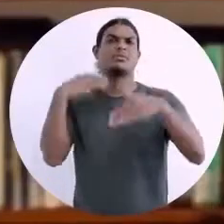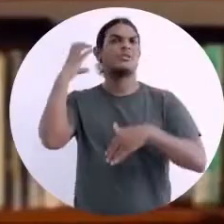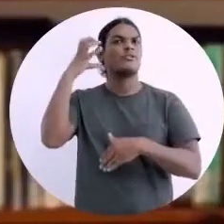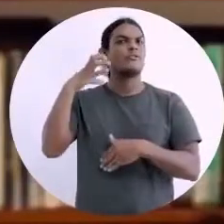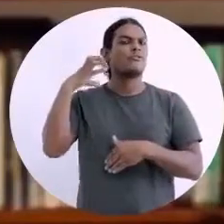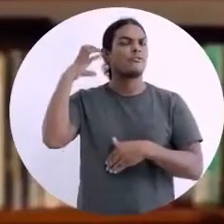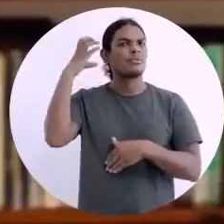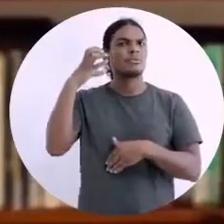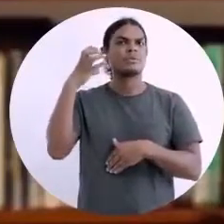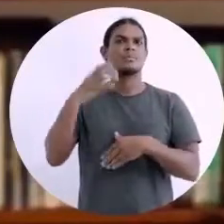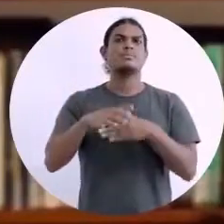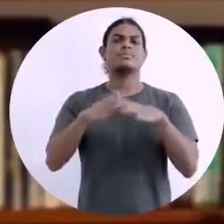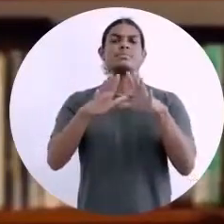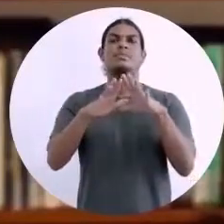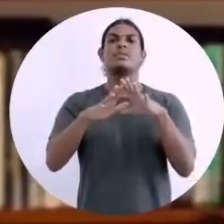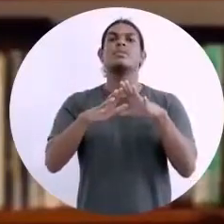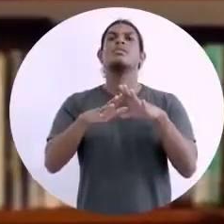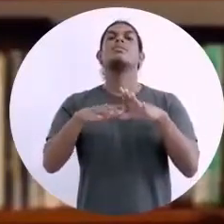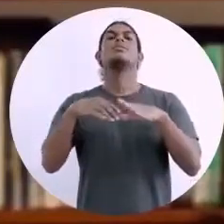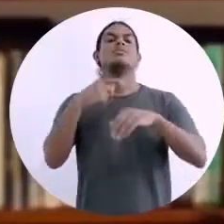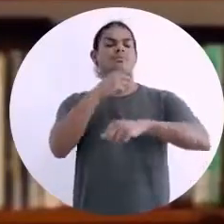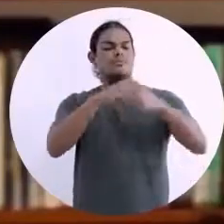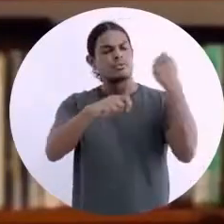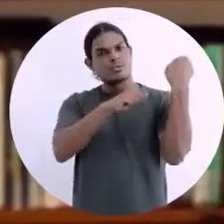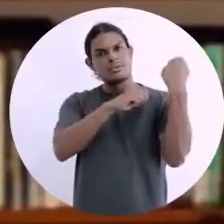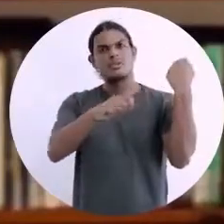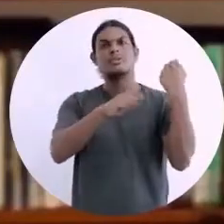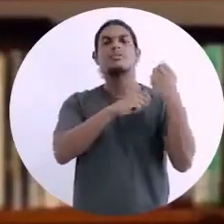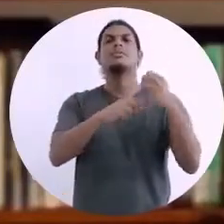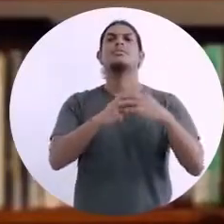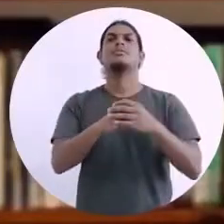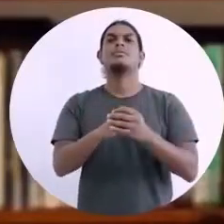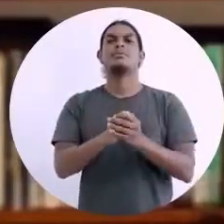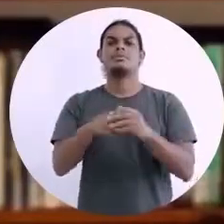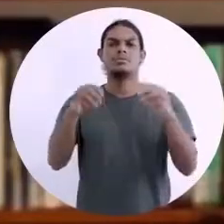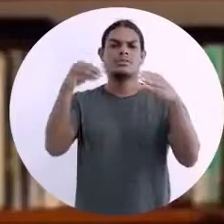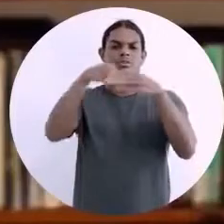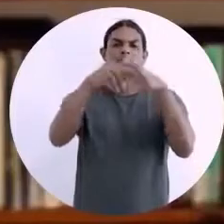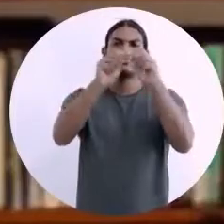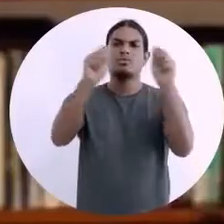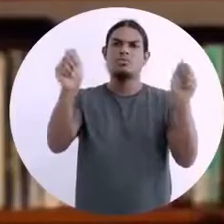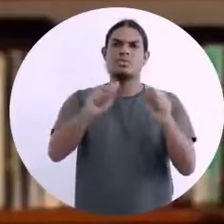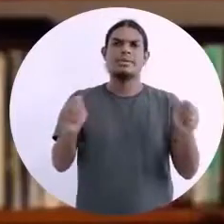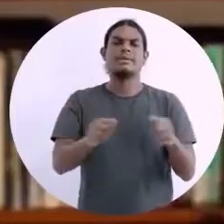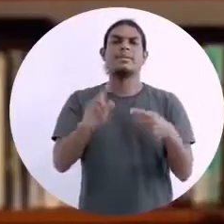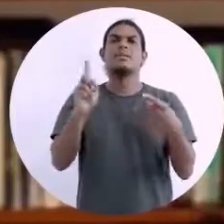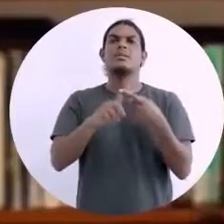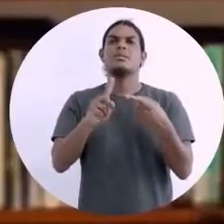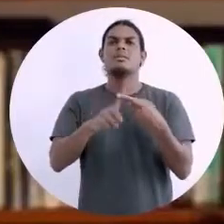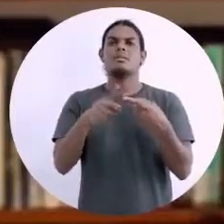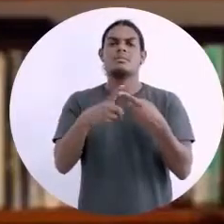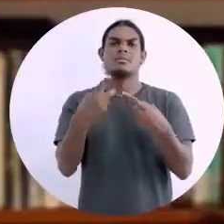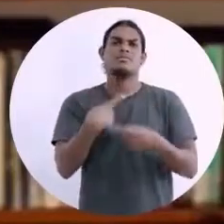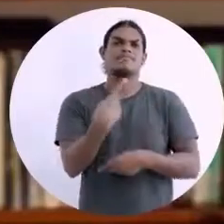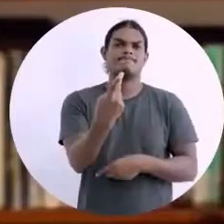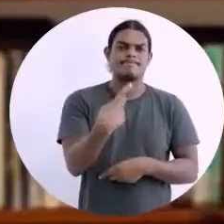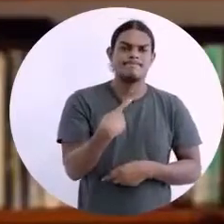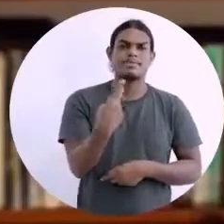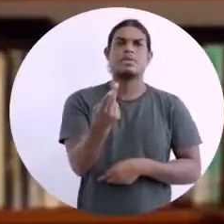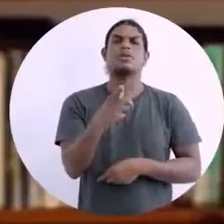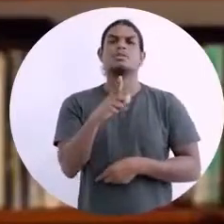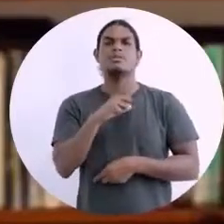como o violino veio de música, a música veio de artes, assim também nós temos as